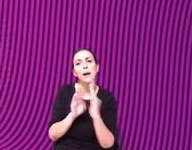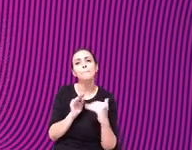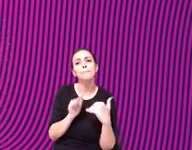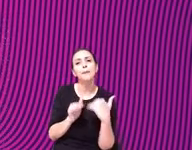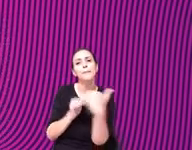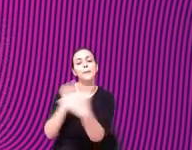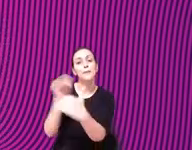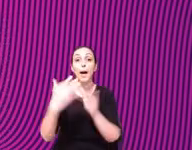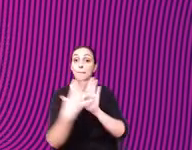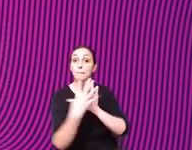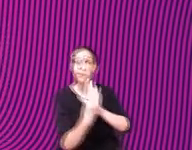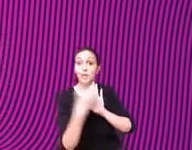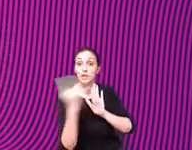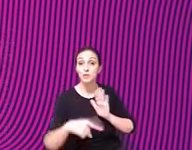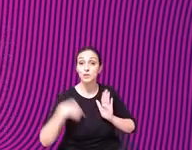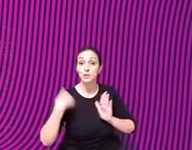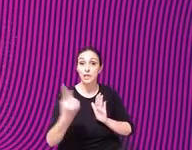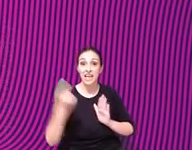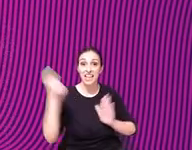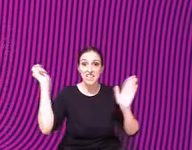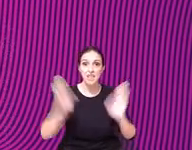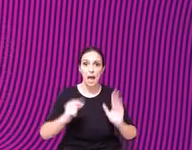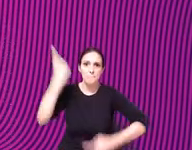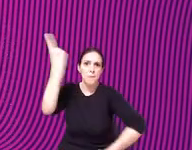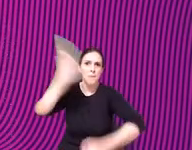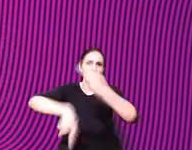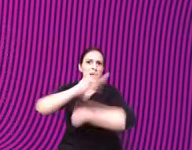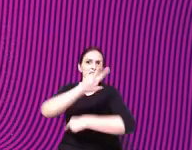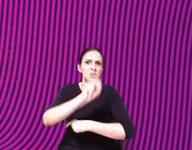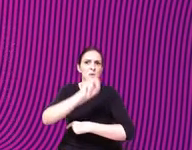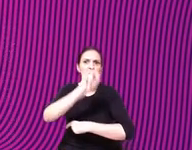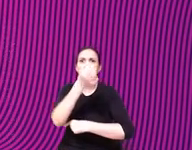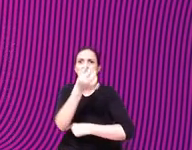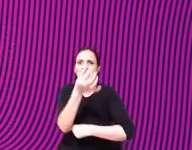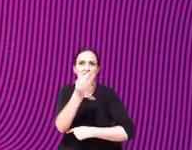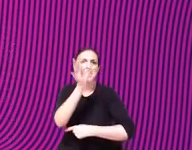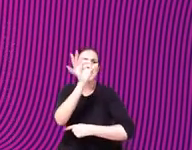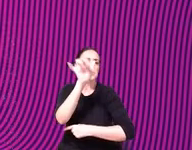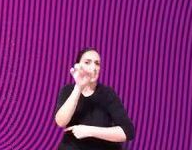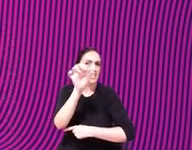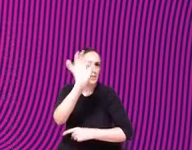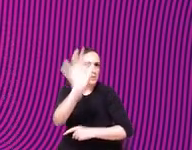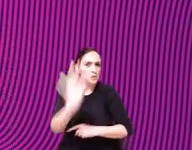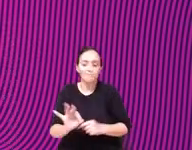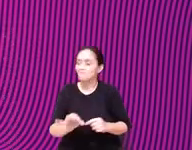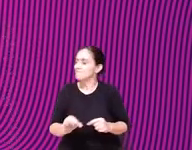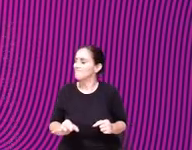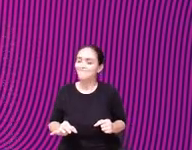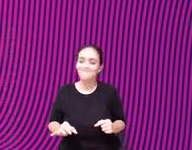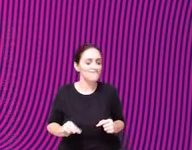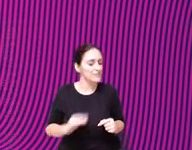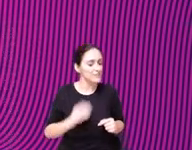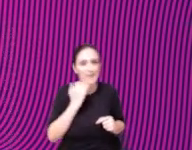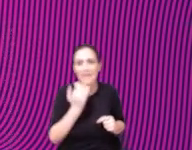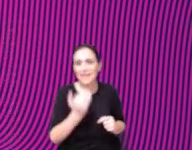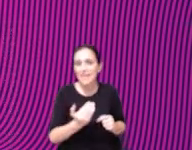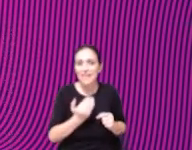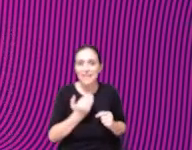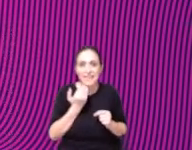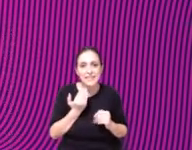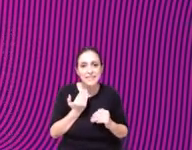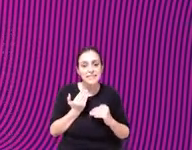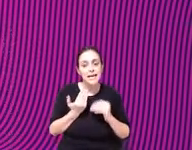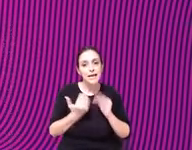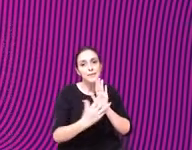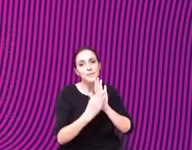modelo que nós temos, tu aumentar 50%, 60%, 70%. Tu tens que aumentar usando este modelo